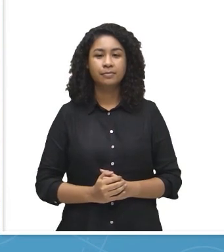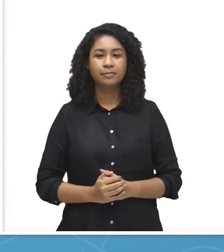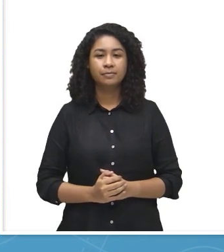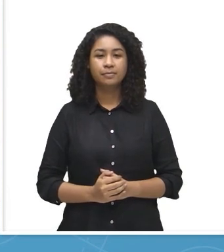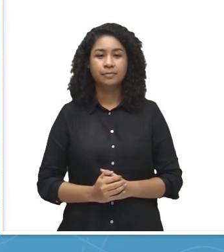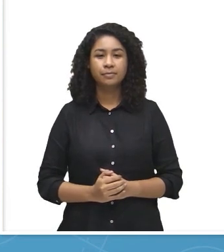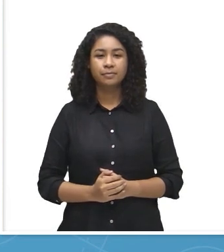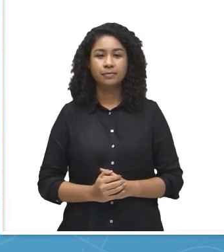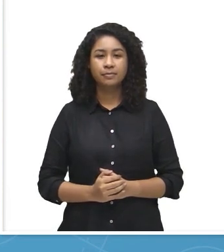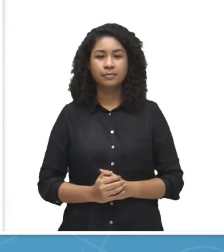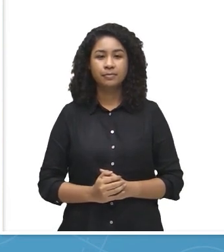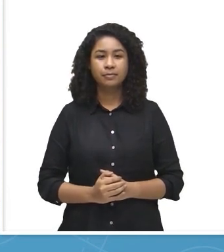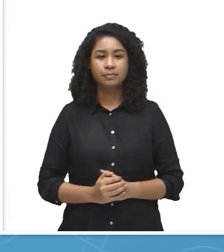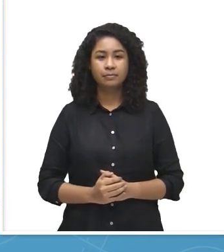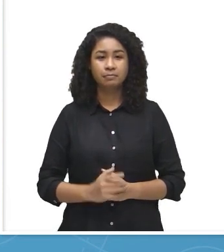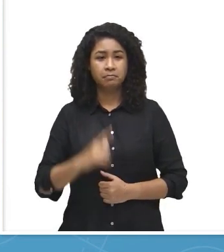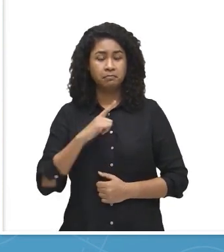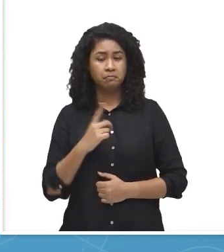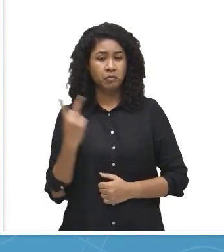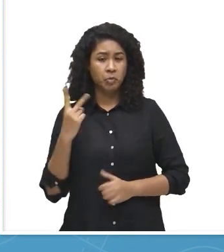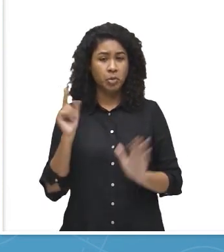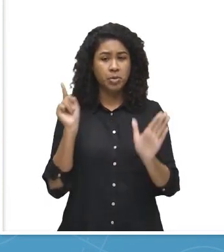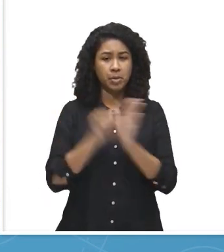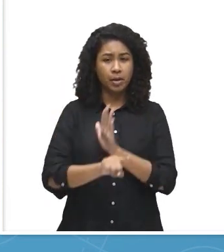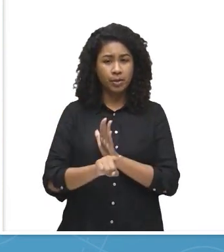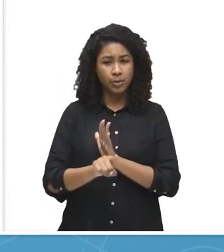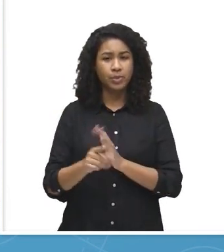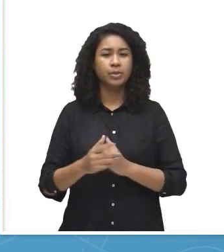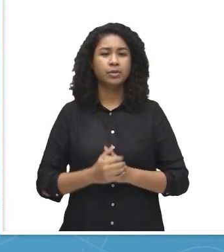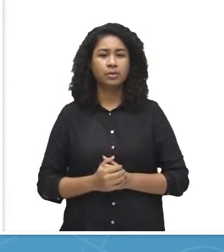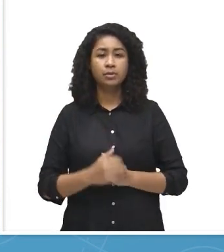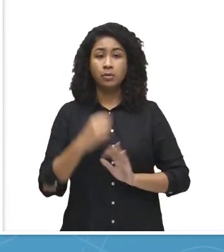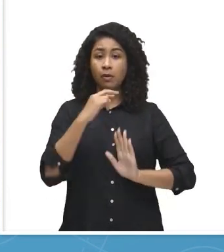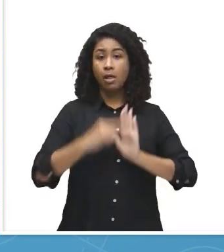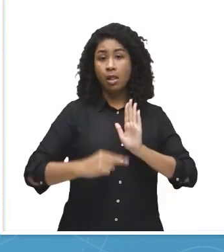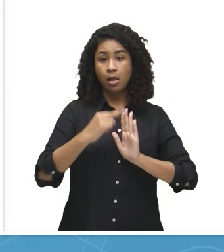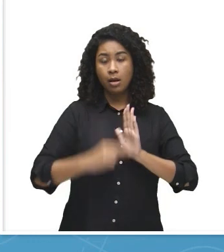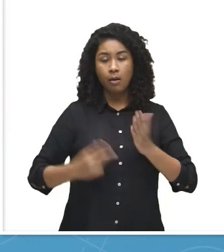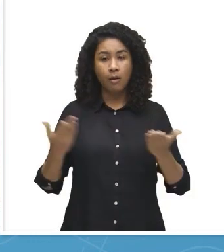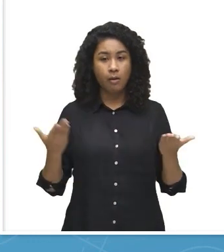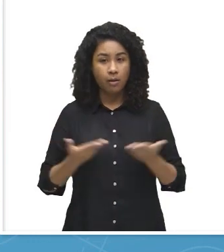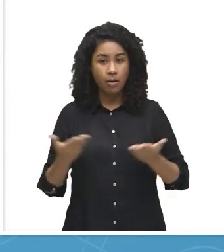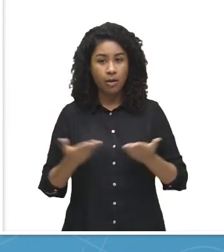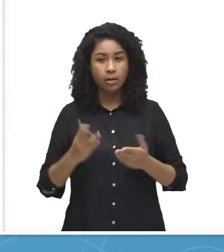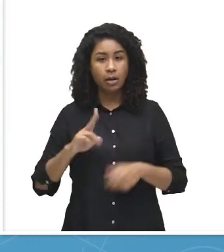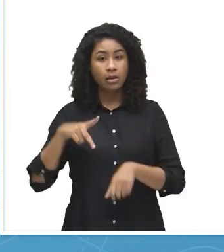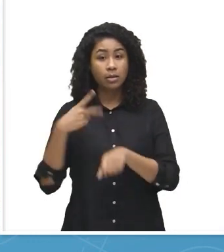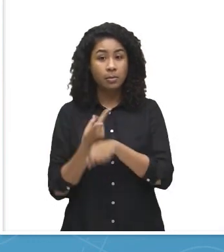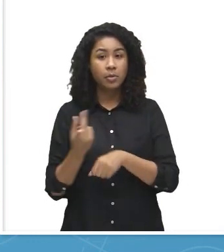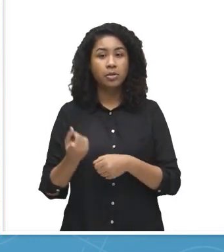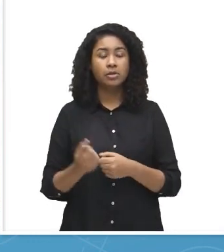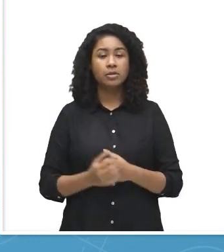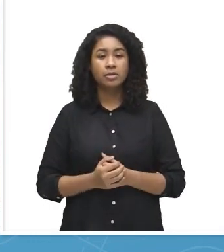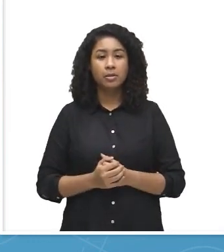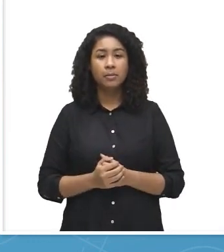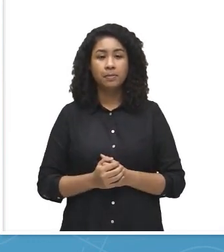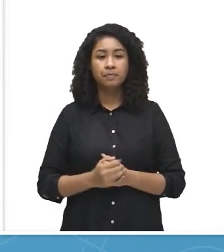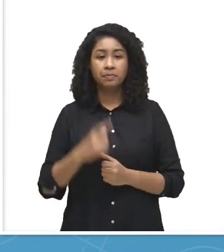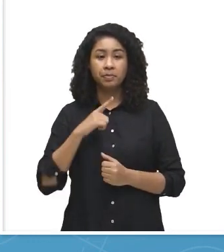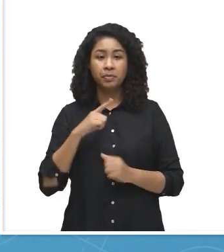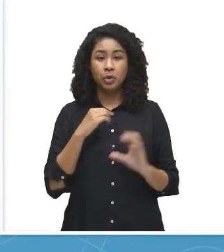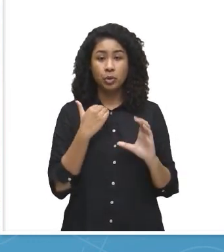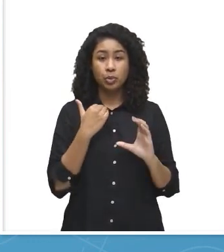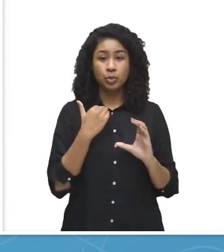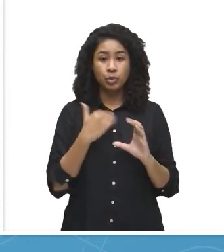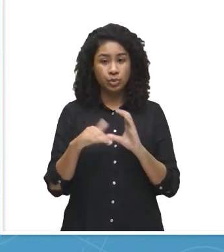A gente passou duas questões para vocês. Vou ler as questões e daqui a pouco a gente vai para o chat